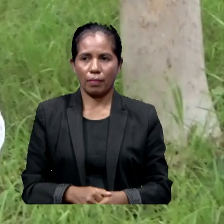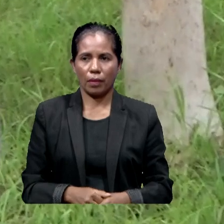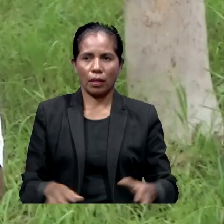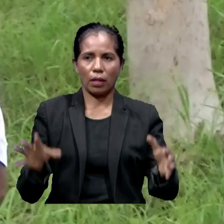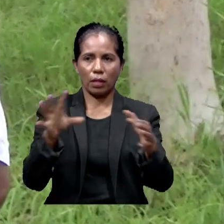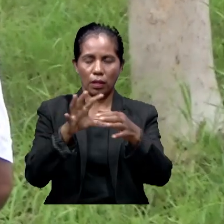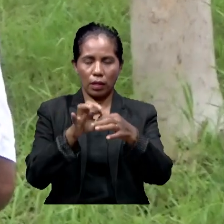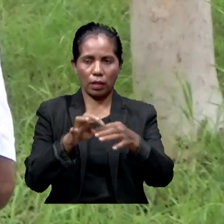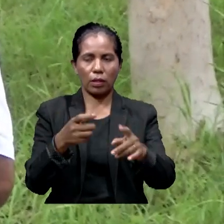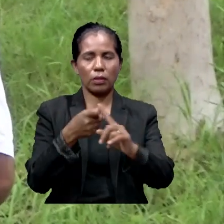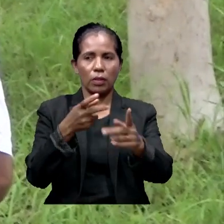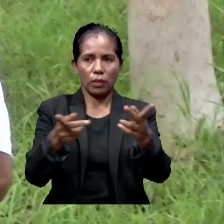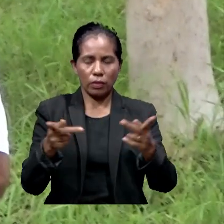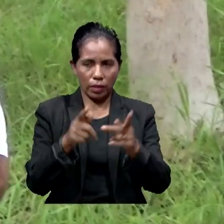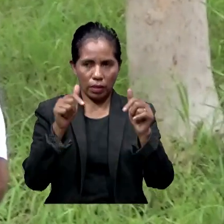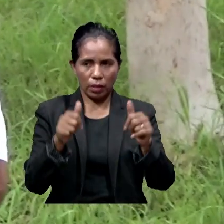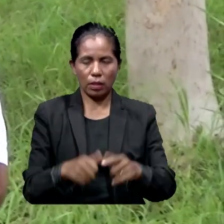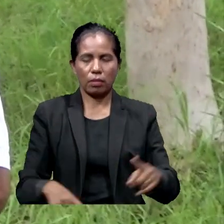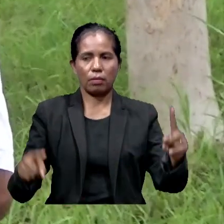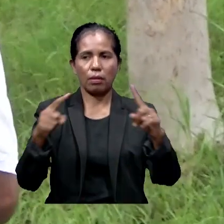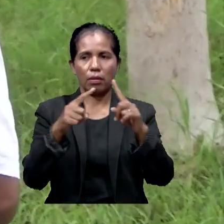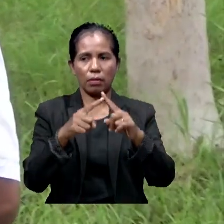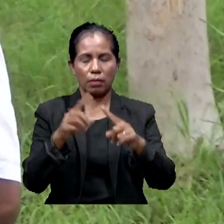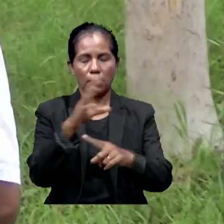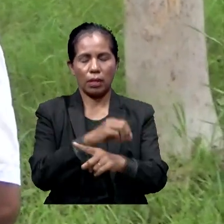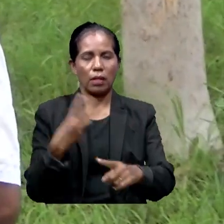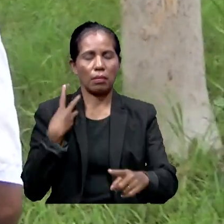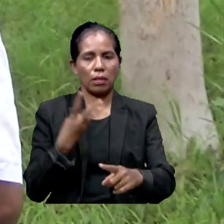ligação si fatin dene ba iha Makadade